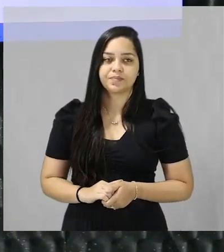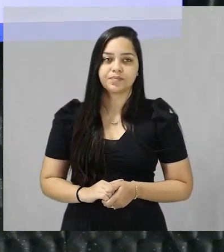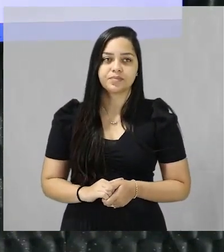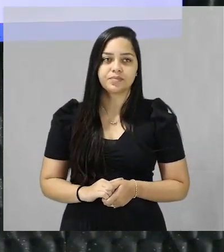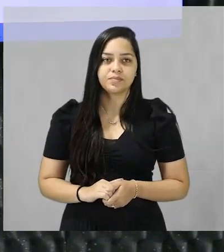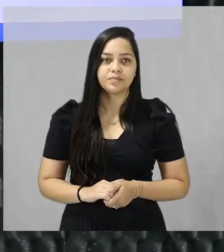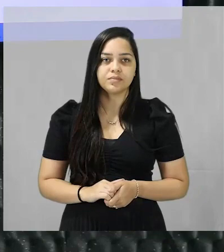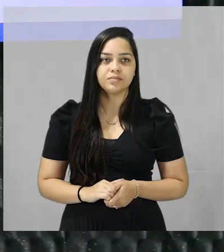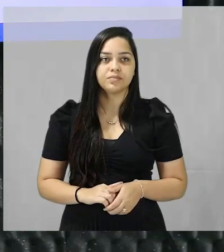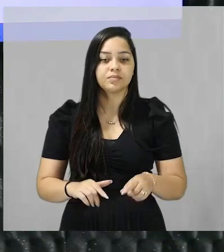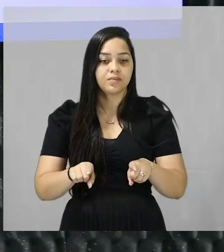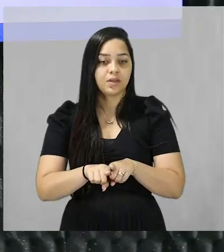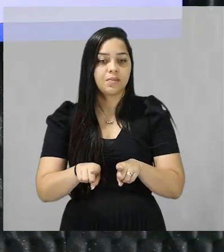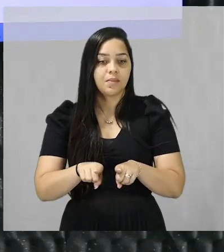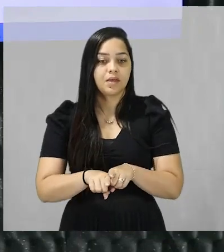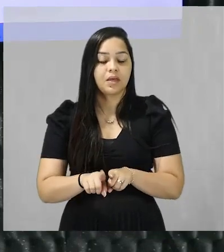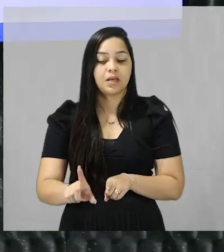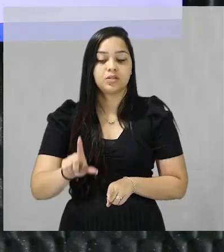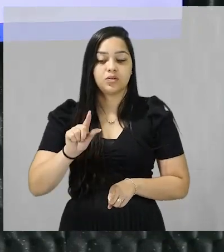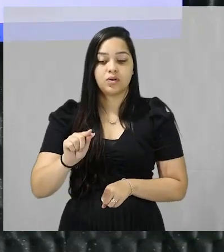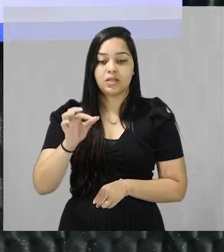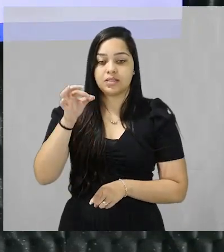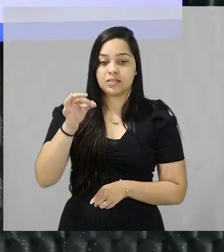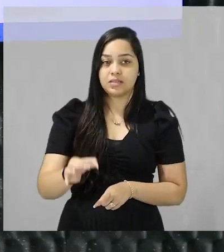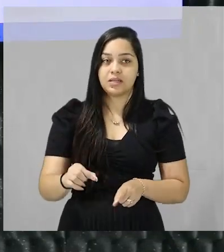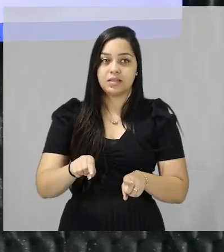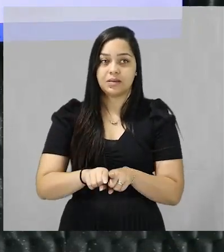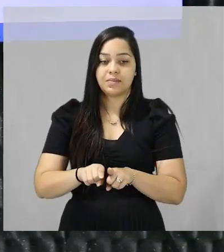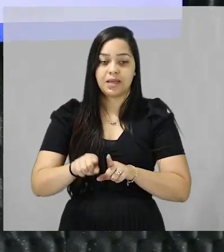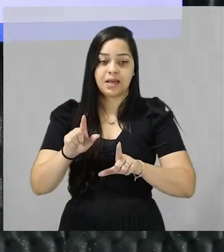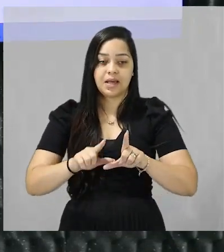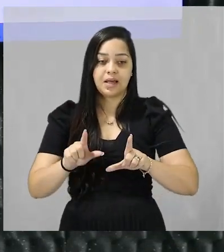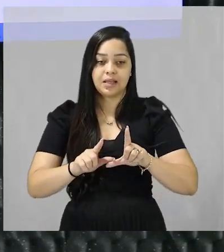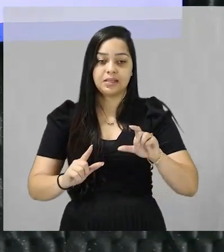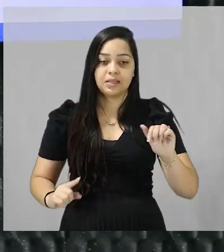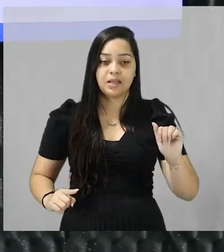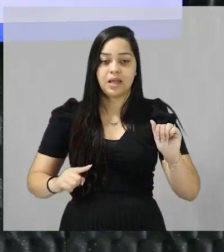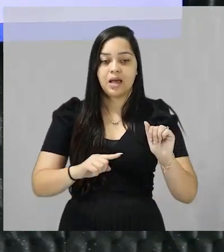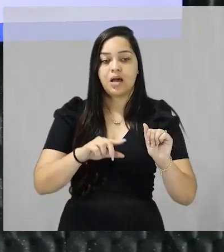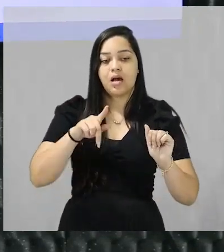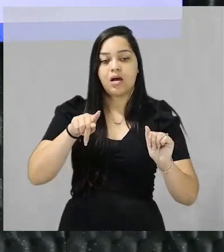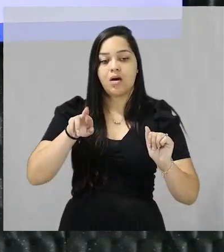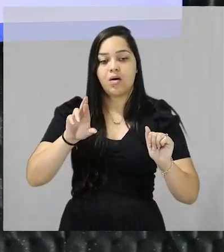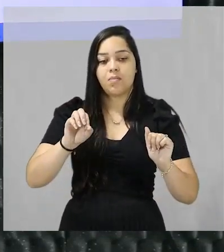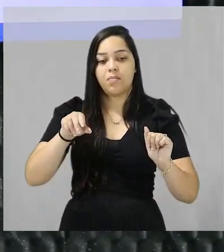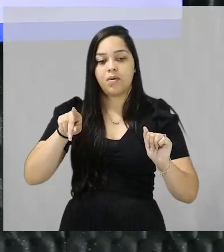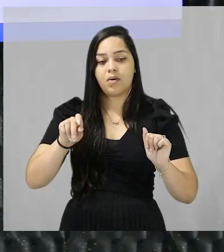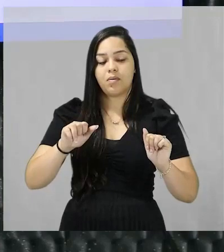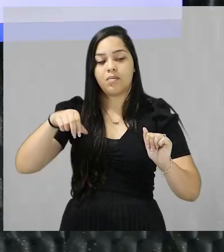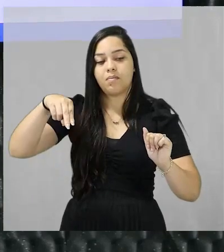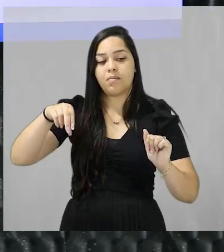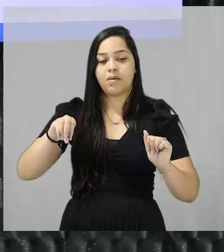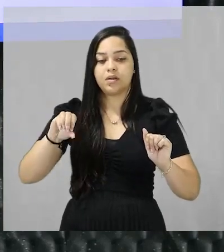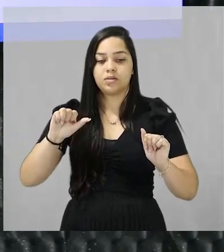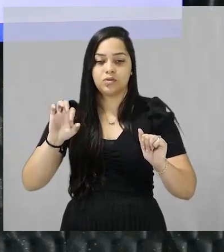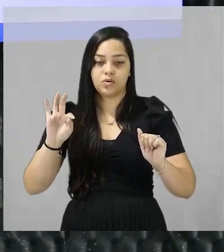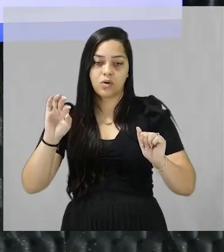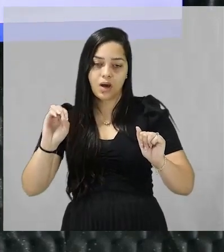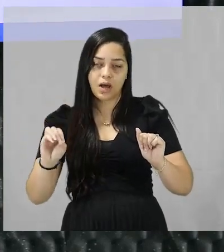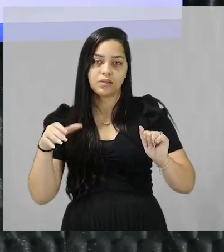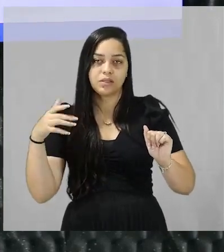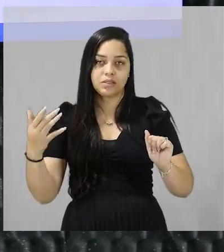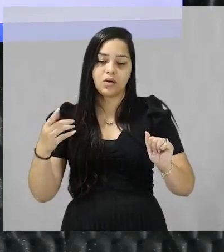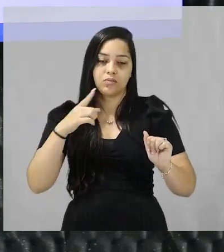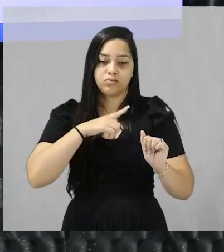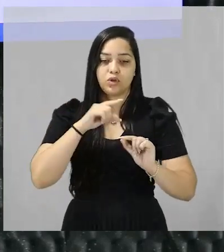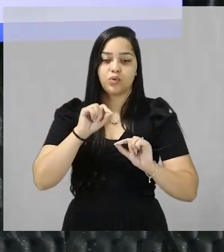e como alternativa correta, ó, a letra A, o propanoato de etila. Então, nós temos um